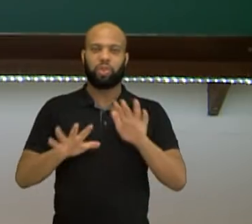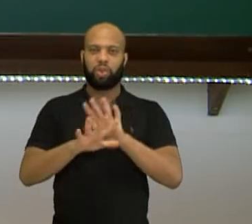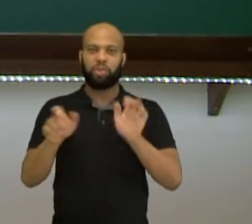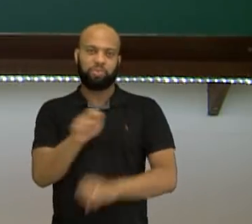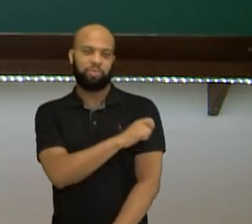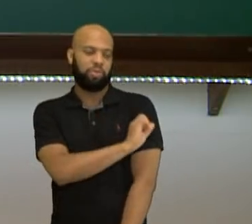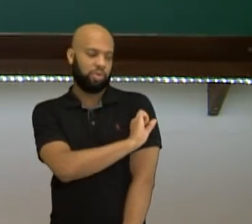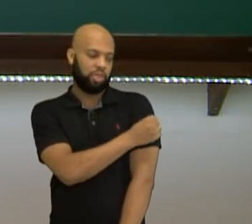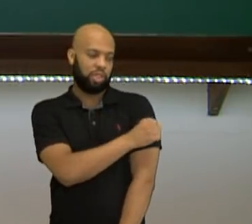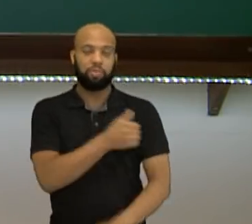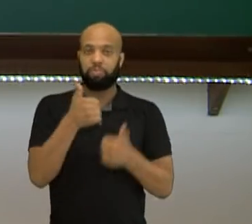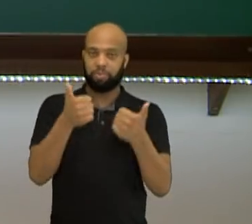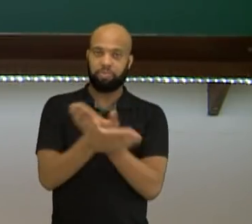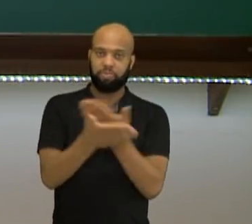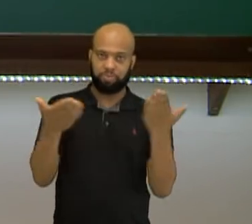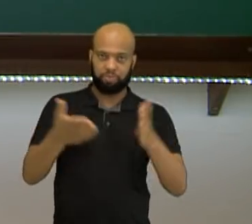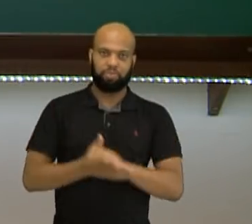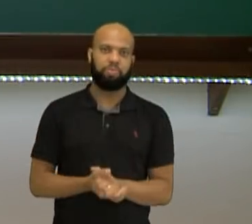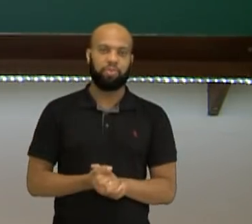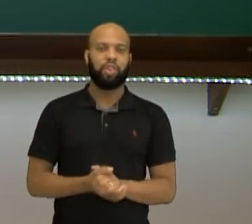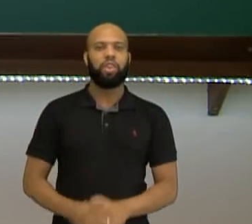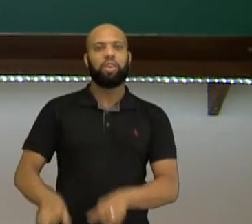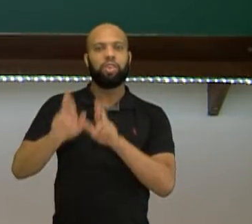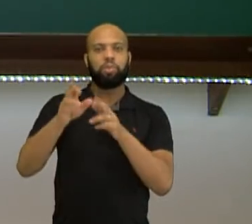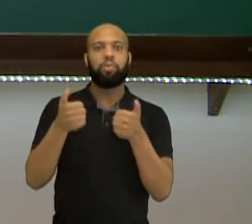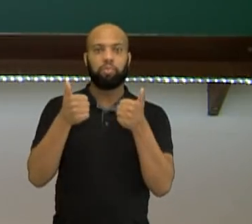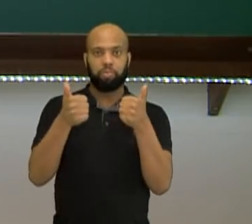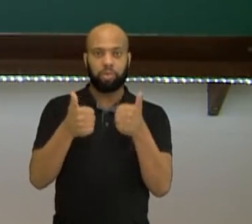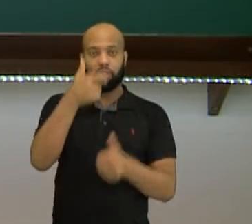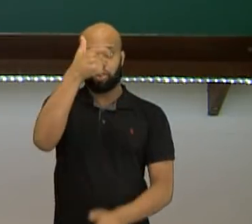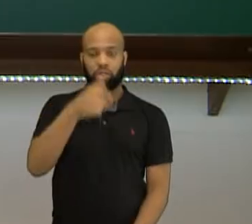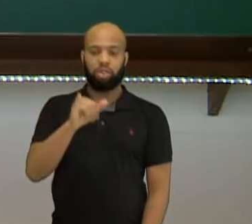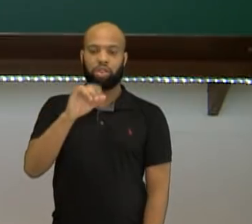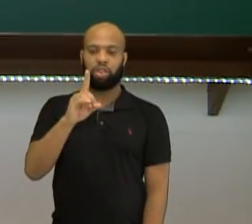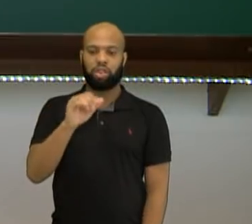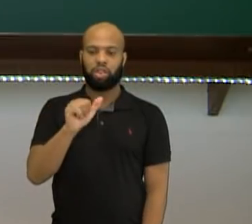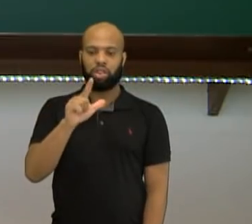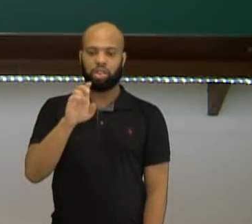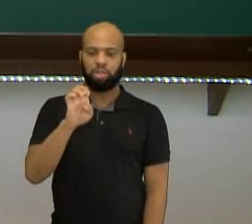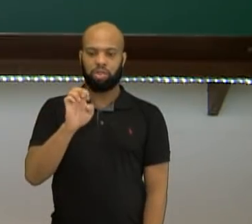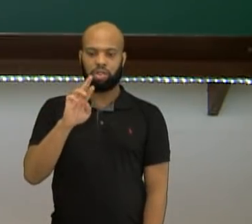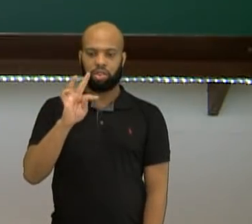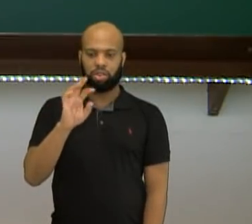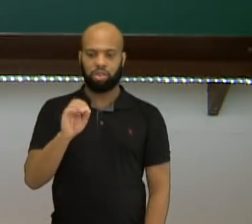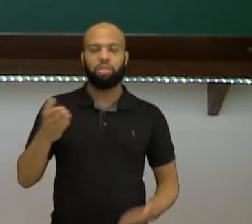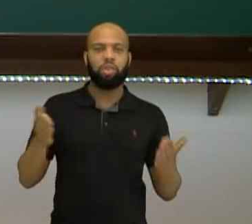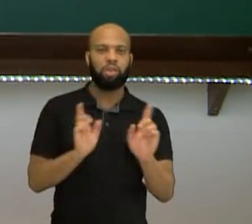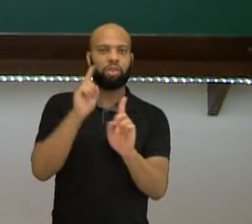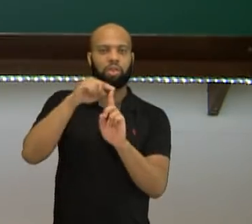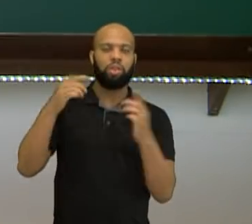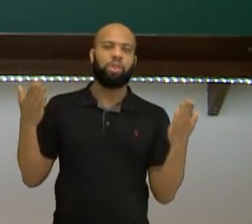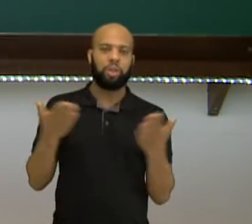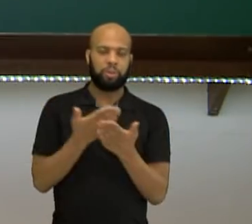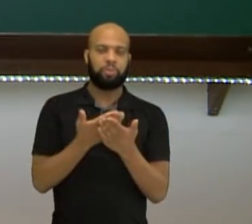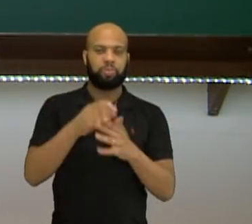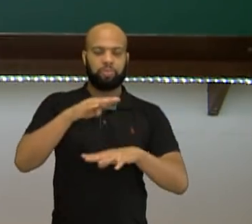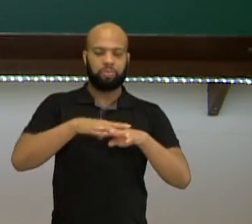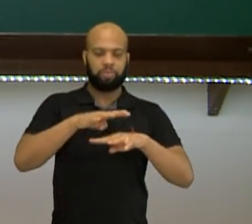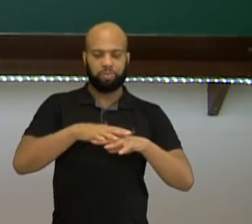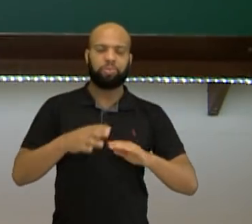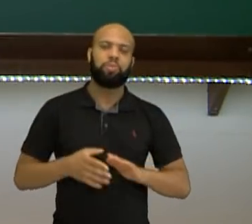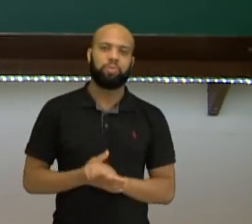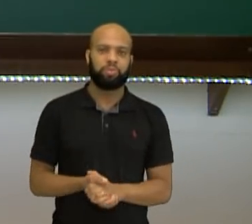Olá, estudante do 8º ano, tudo bem com vocês? Espero que estejam todos bem. Aqui é o professor Hidalberto e vamos ver quais são os objetivos dessa aula de matemática.